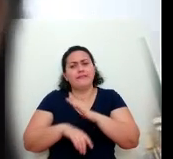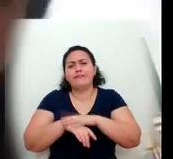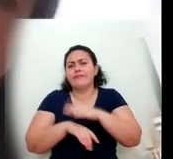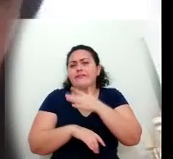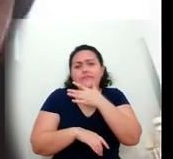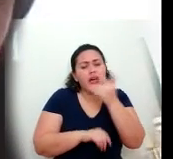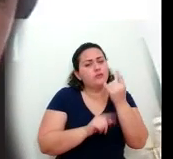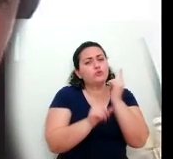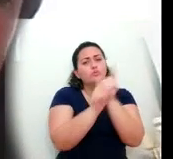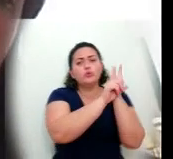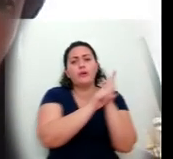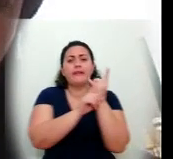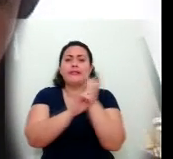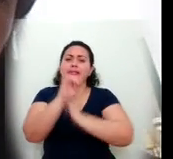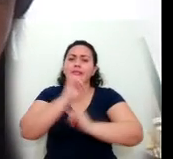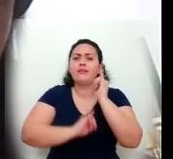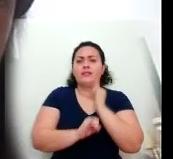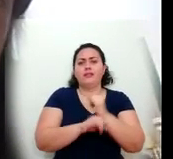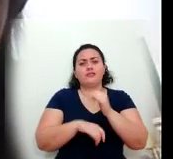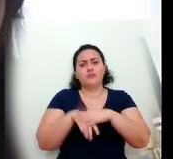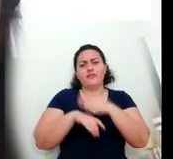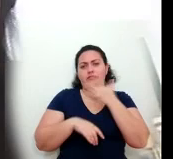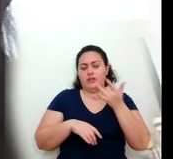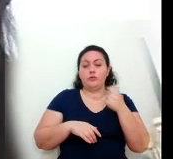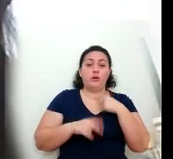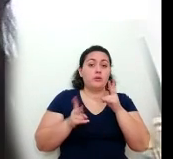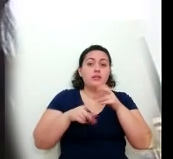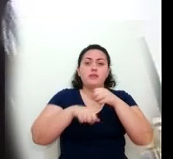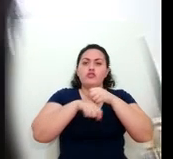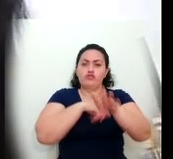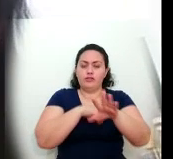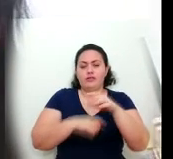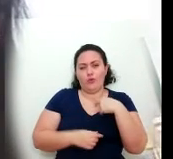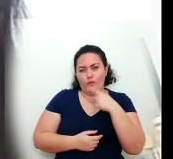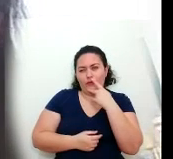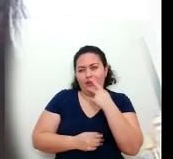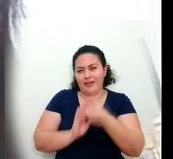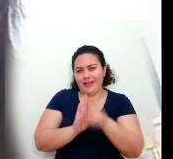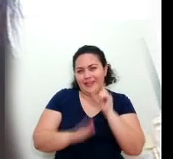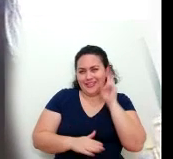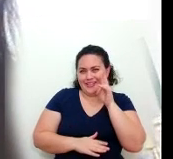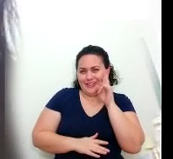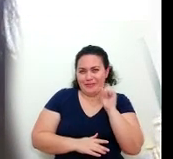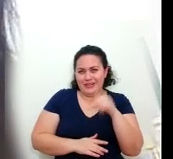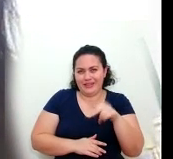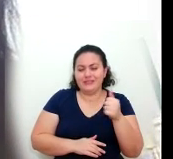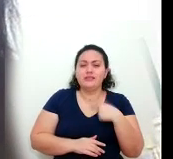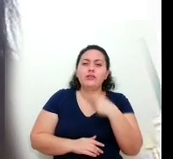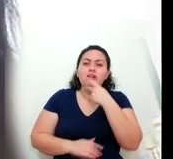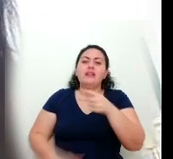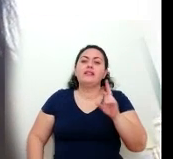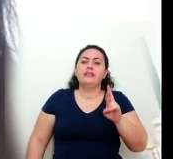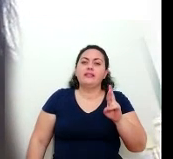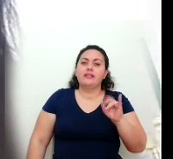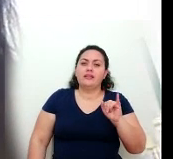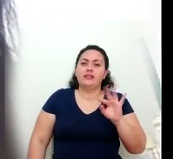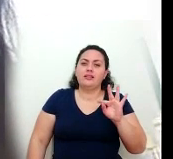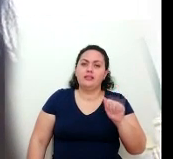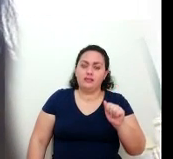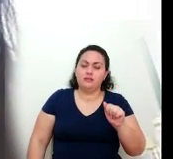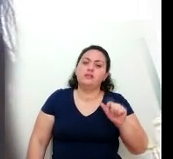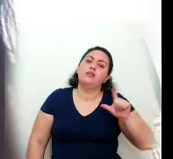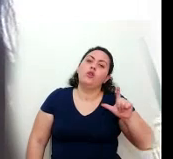acho que a gente tem bastante facilidade de encontrar, assim. Eu sempre recomendo, né? O canal tinha comentado contigo quando a gente se falou por telefone da